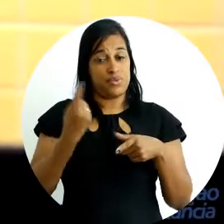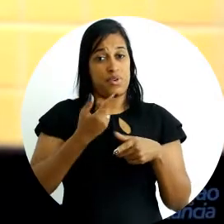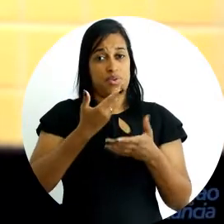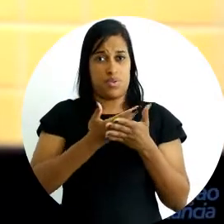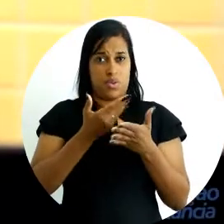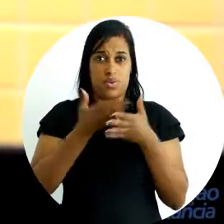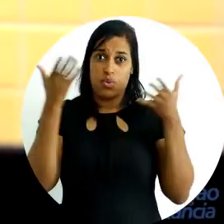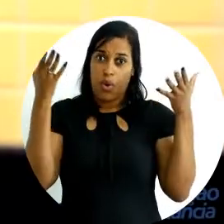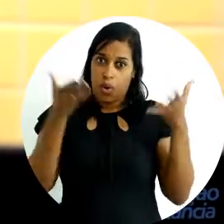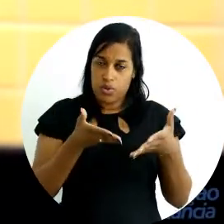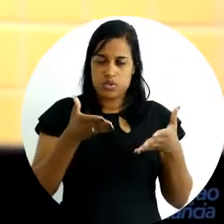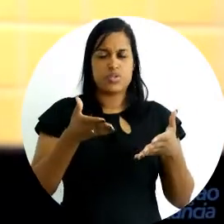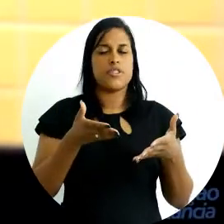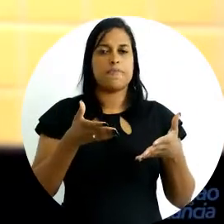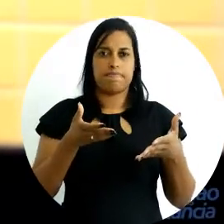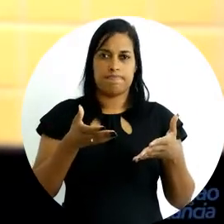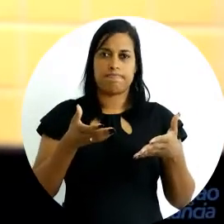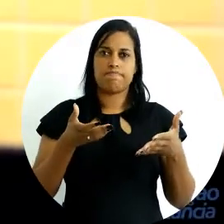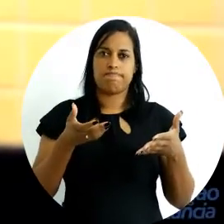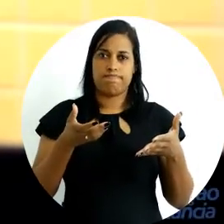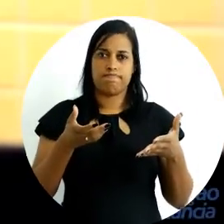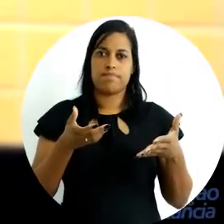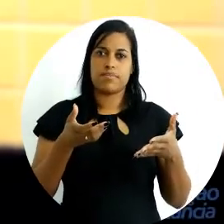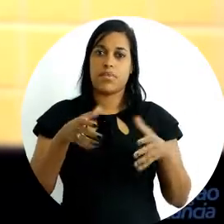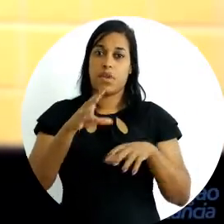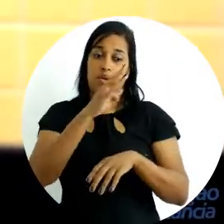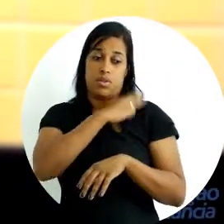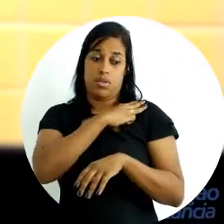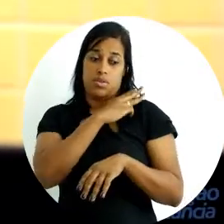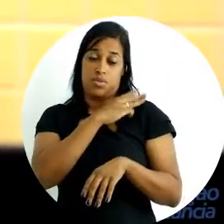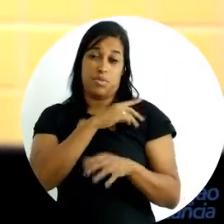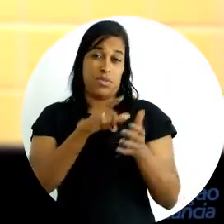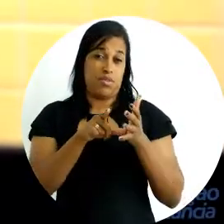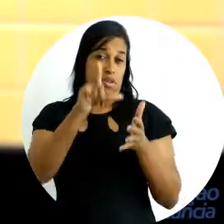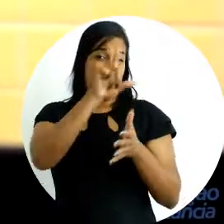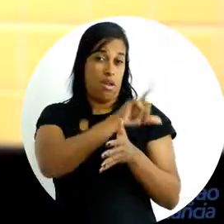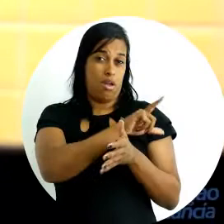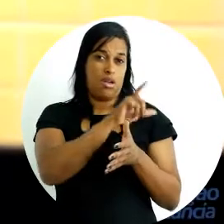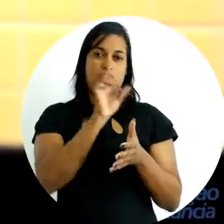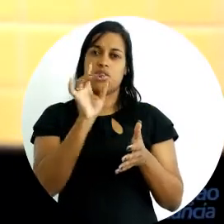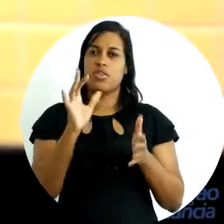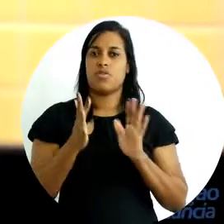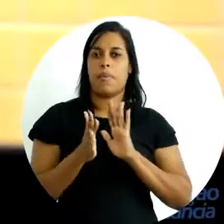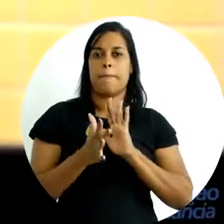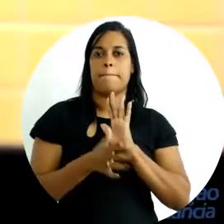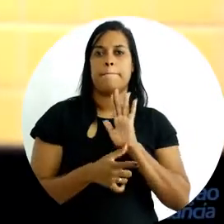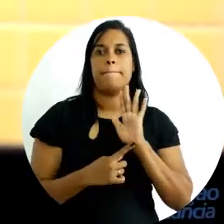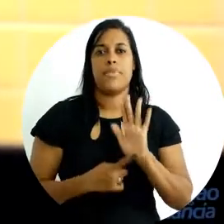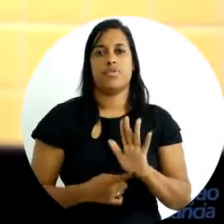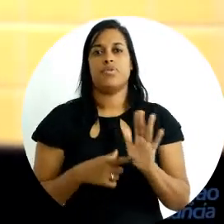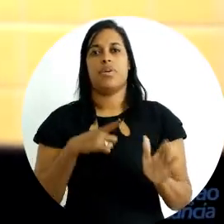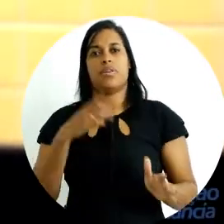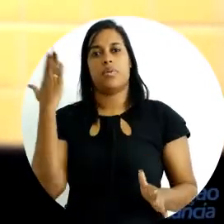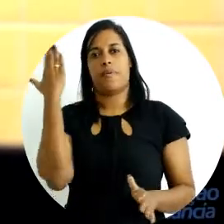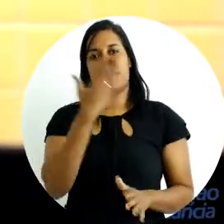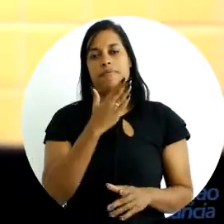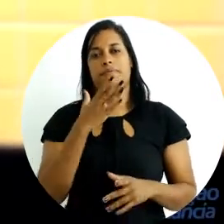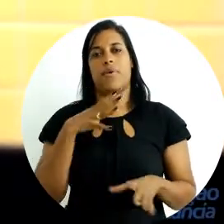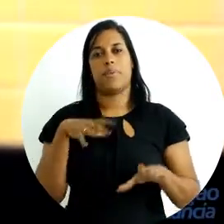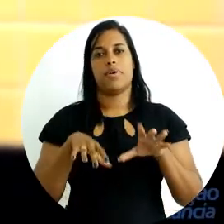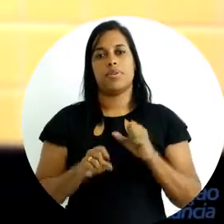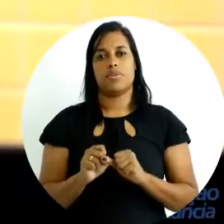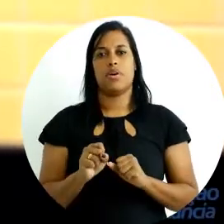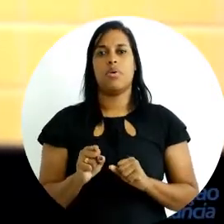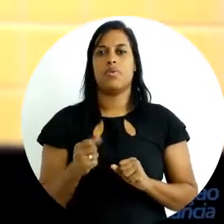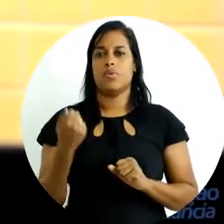o nosso aluno atual, ele cursa um ensino médio. Naquela época, bastava comprovar que você tinha uma